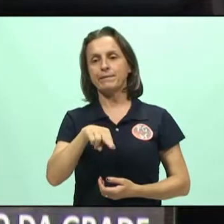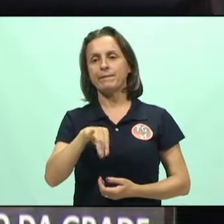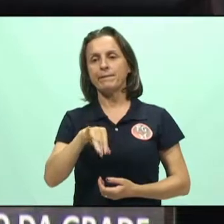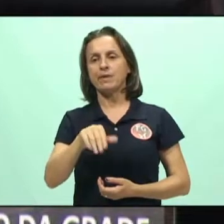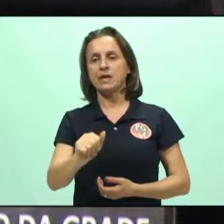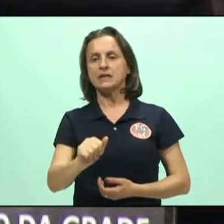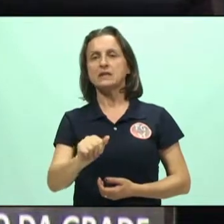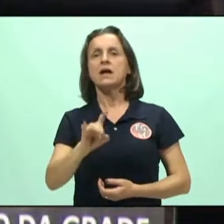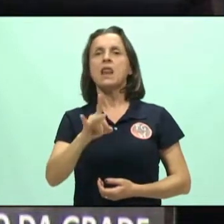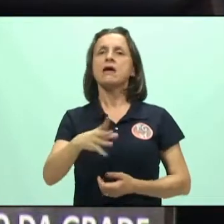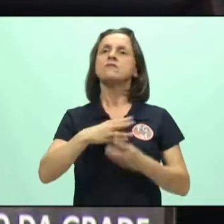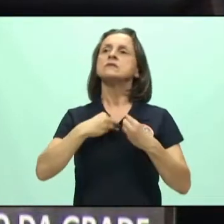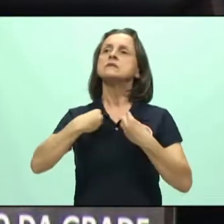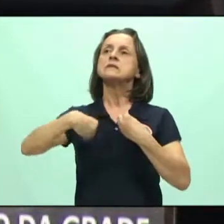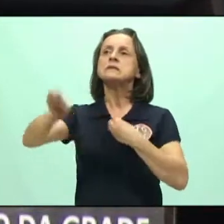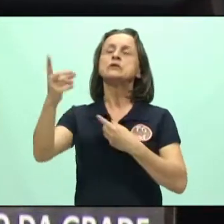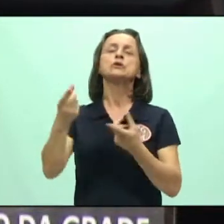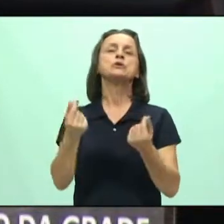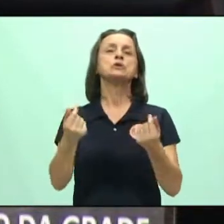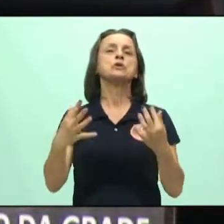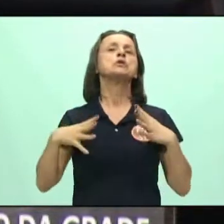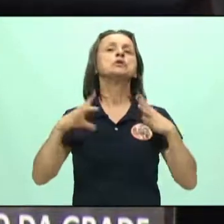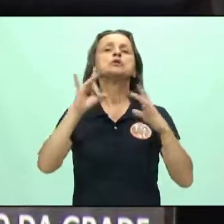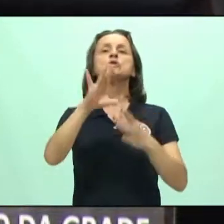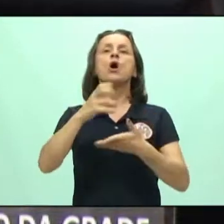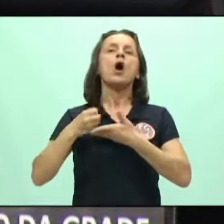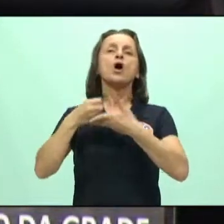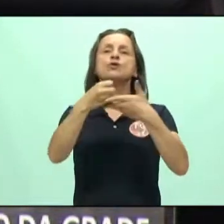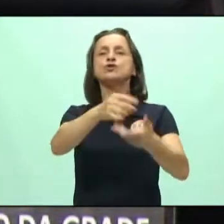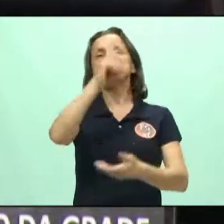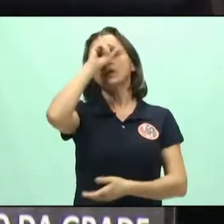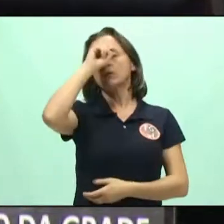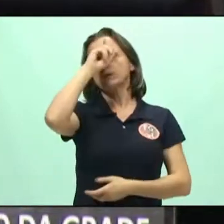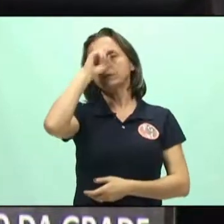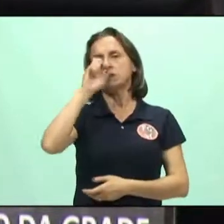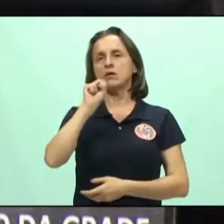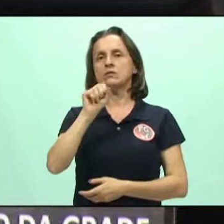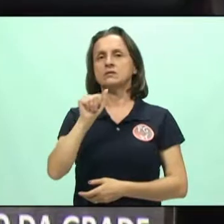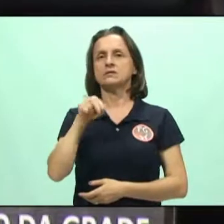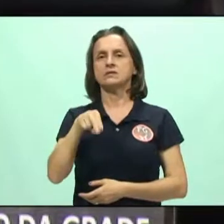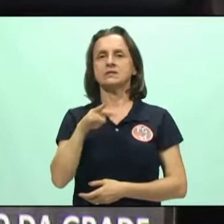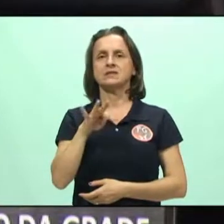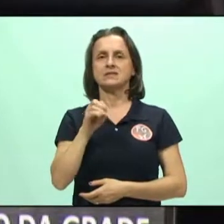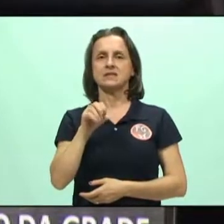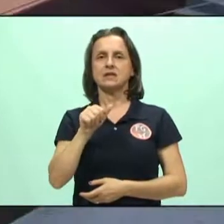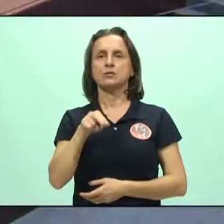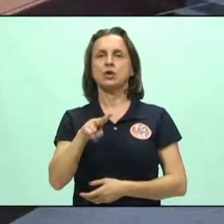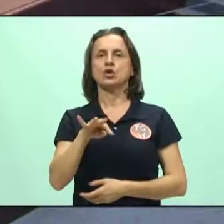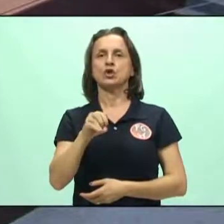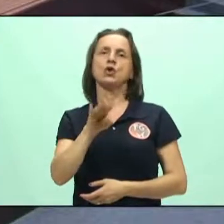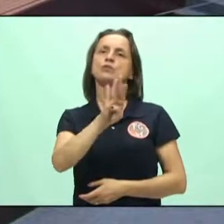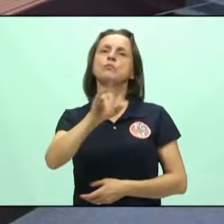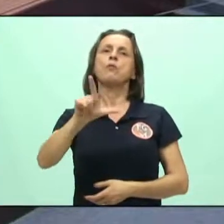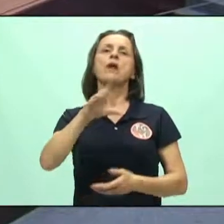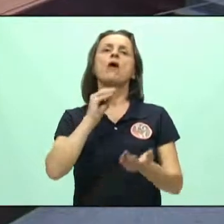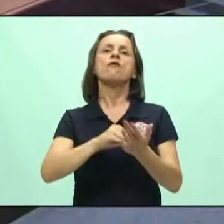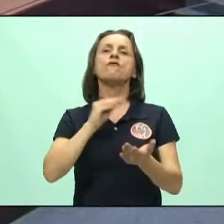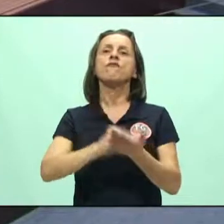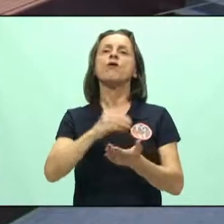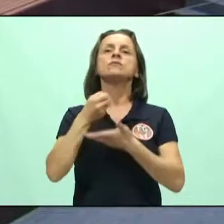só ajuda o Hospital Santo Antônio de Blumenau falta de nós devemos situações Muito obrigado continue a